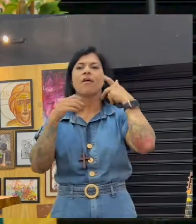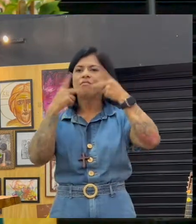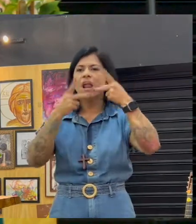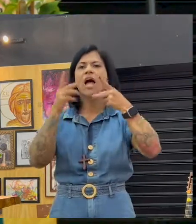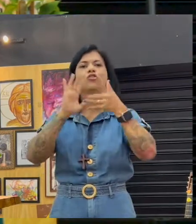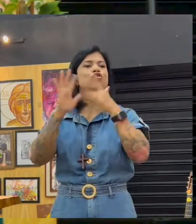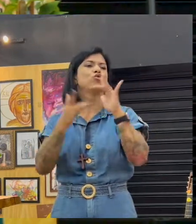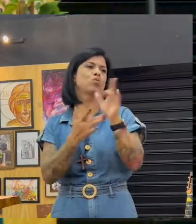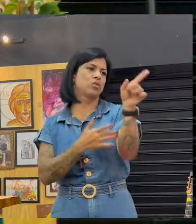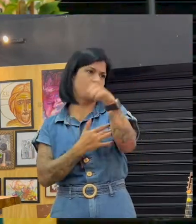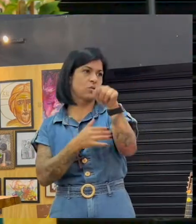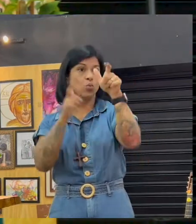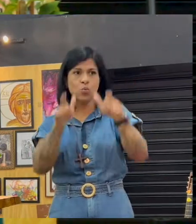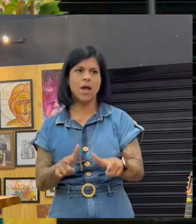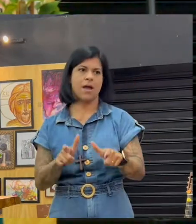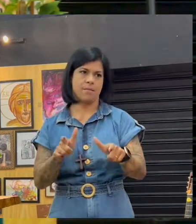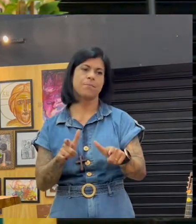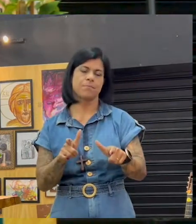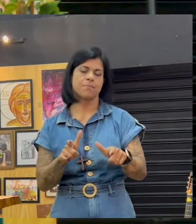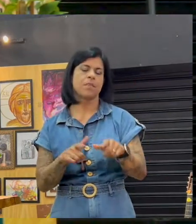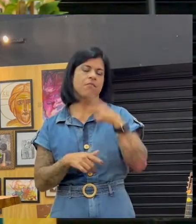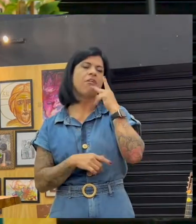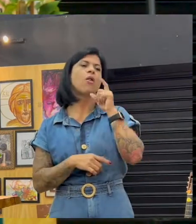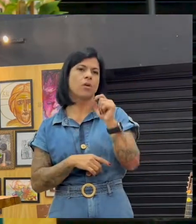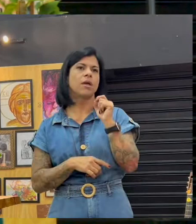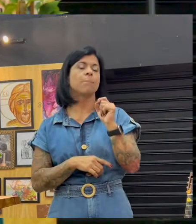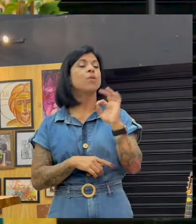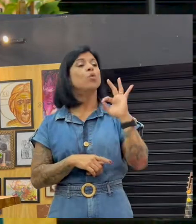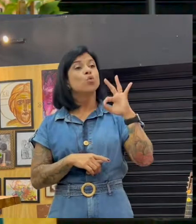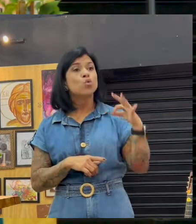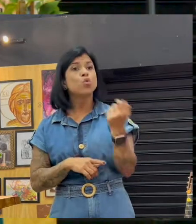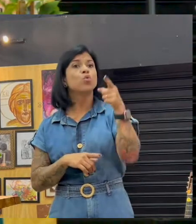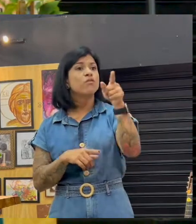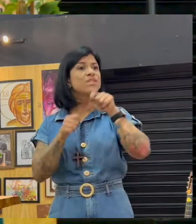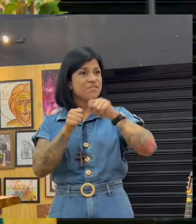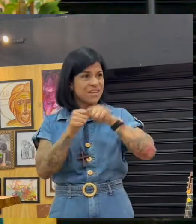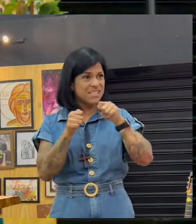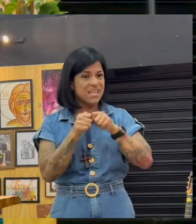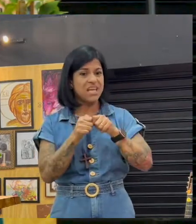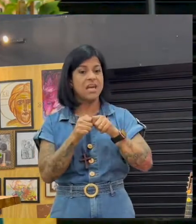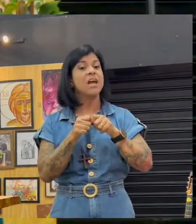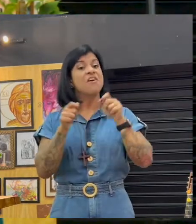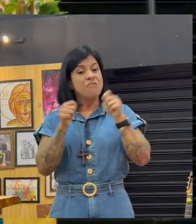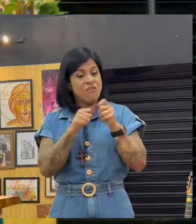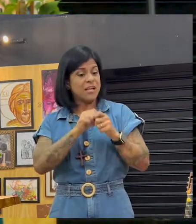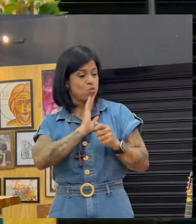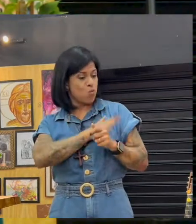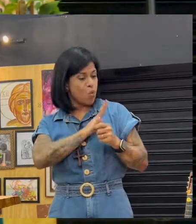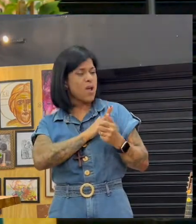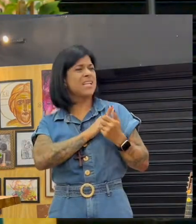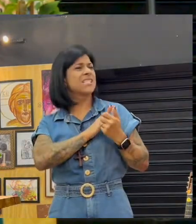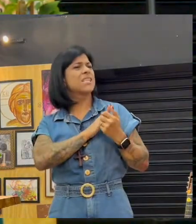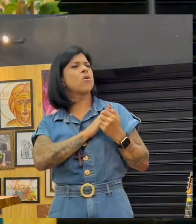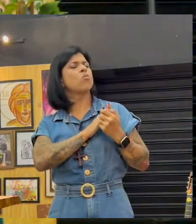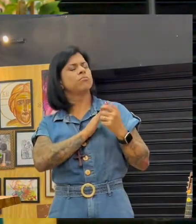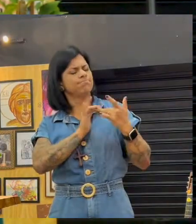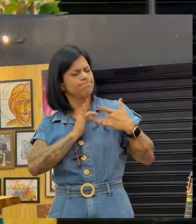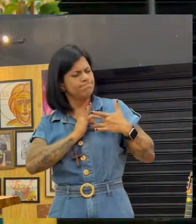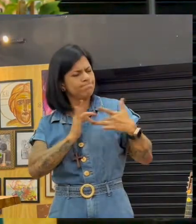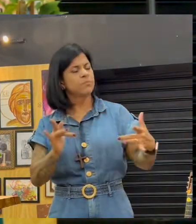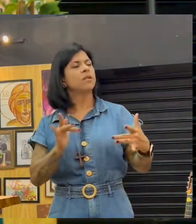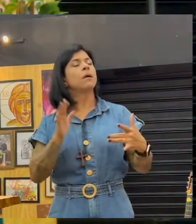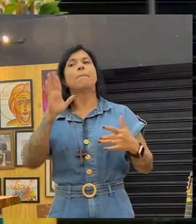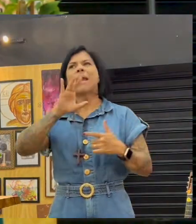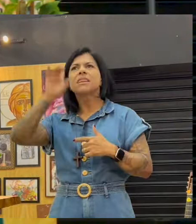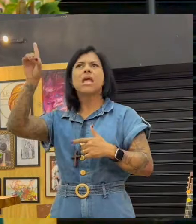um lugar de missão. Em Colossenses 3:23 está escrito: tudo que fizerem, façam de todo o coração, como para o Senhor